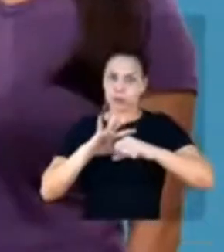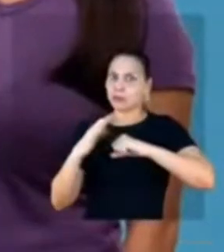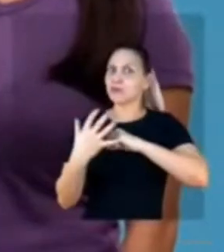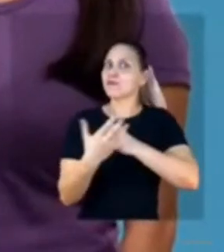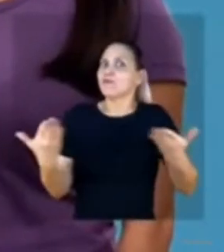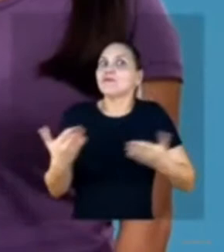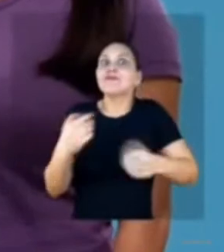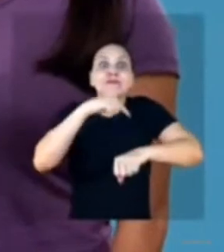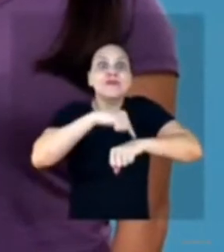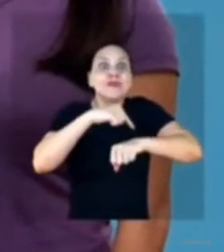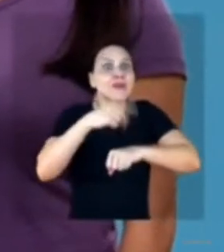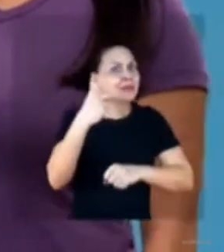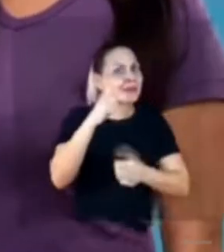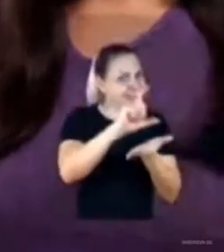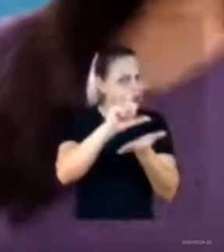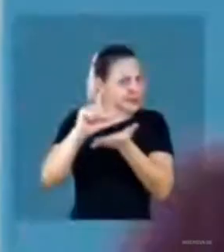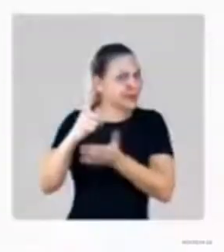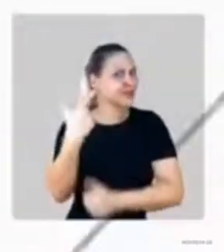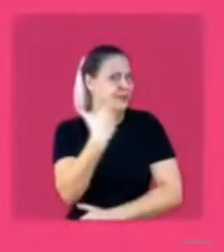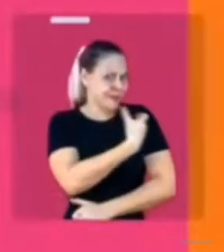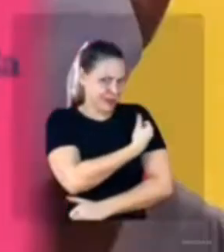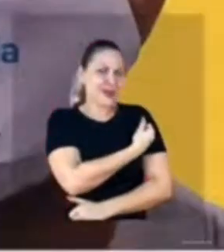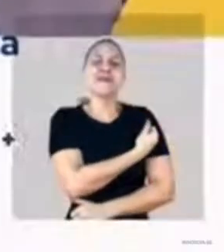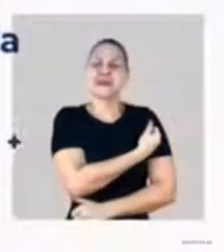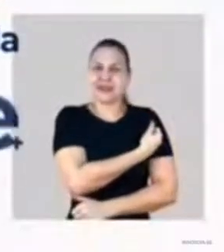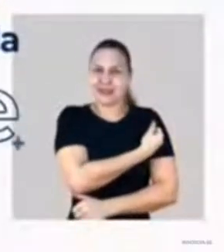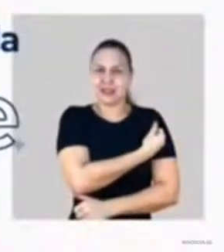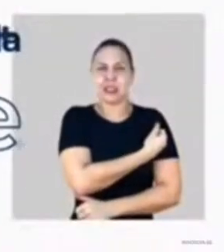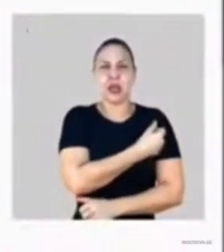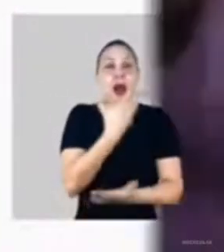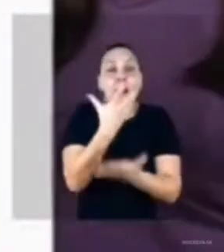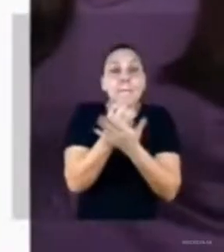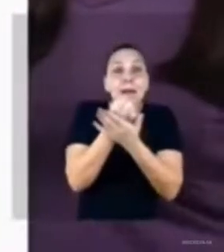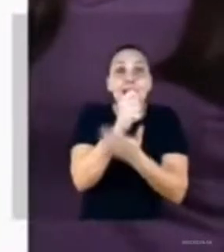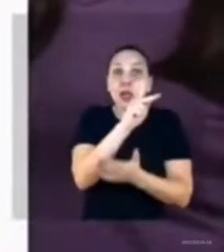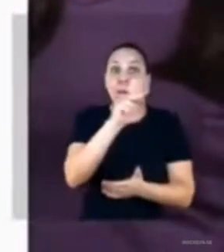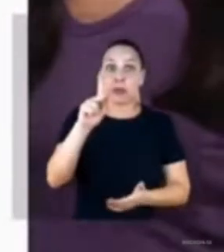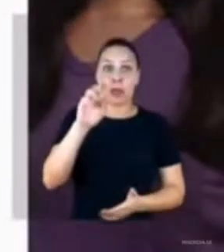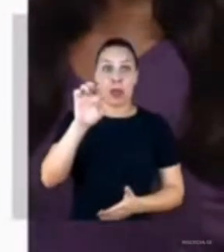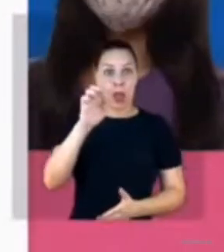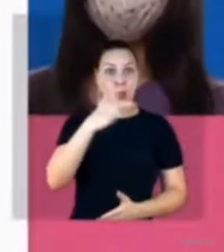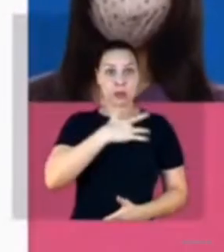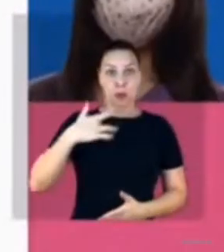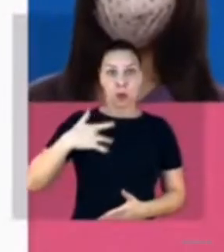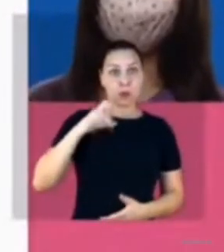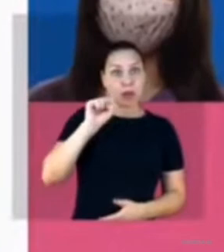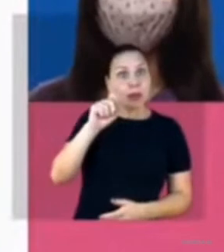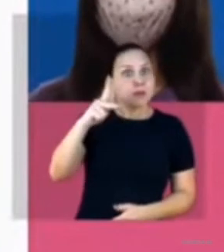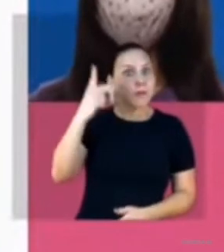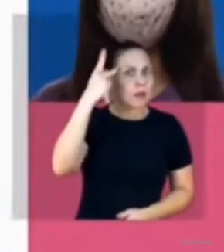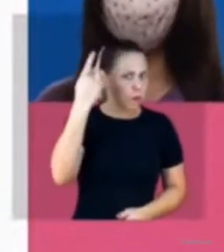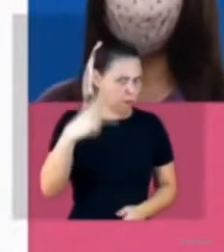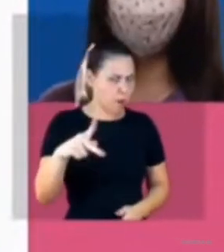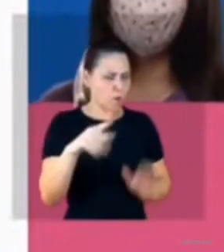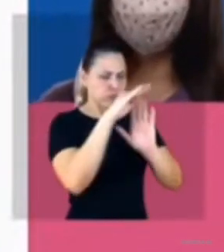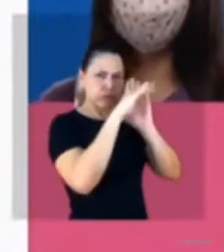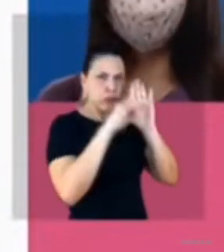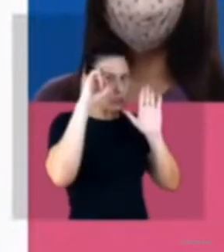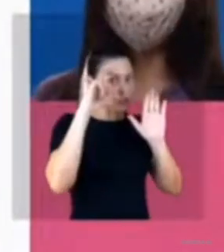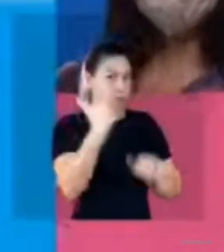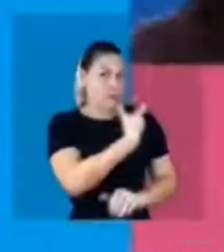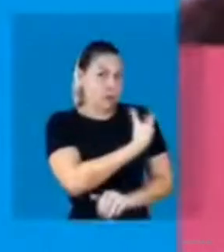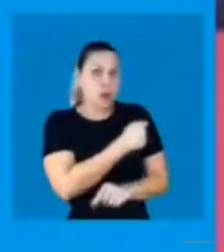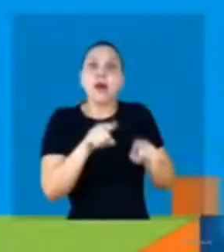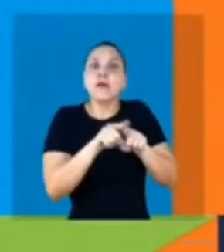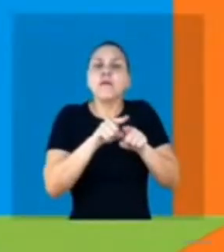a Covid-19. E agora é a hora da segunda dose. Baixe o aplicativo eSaúde SP, veja o calendário